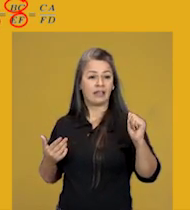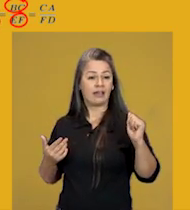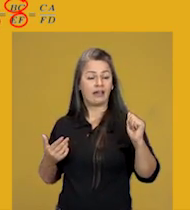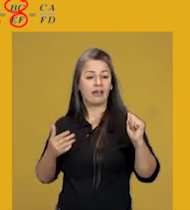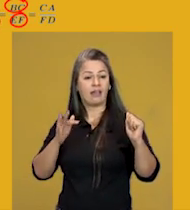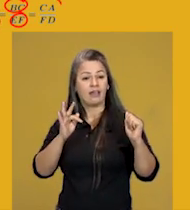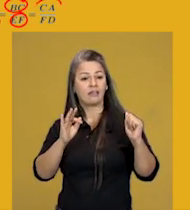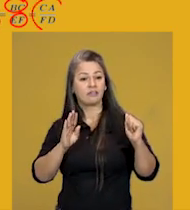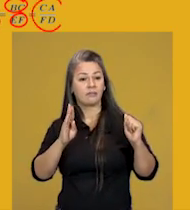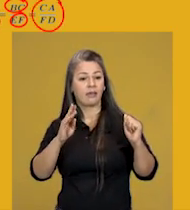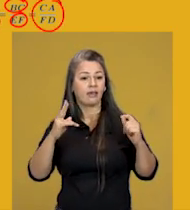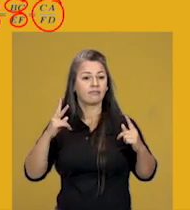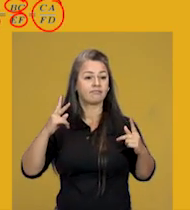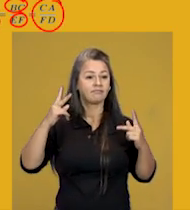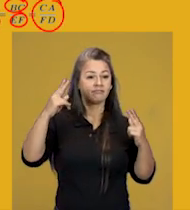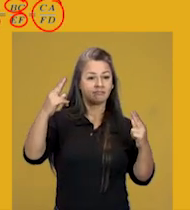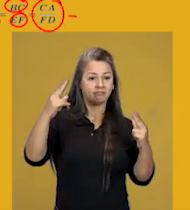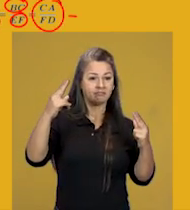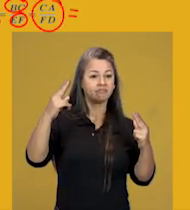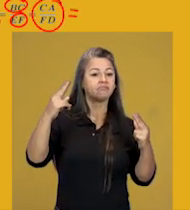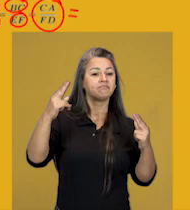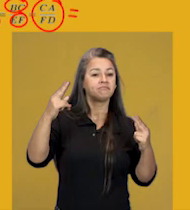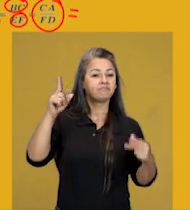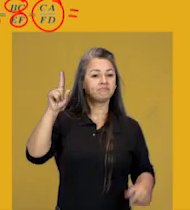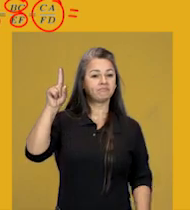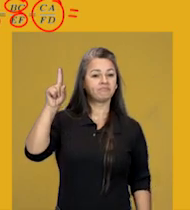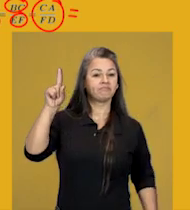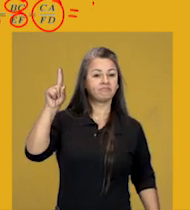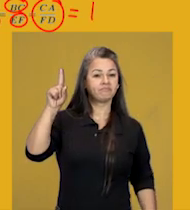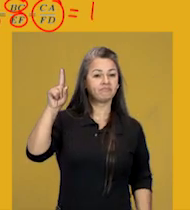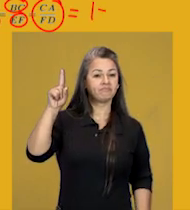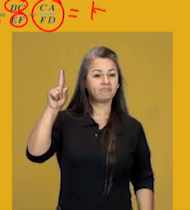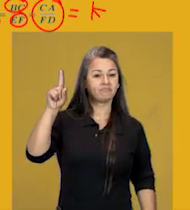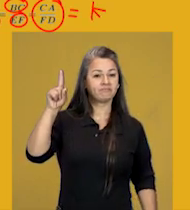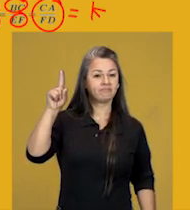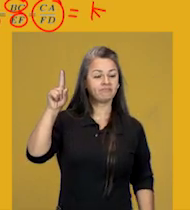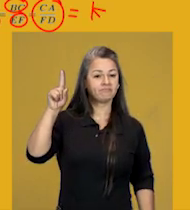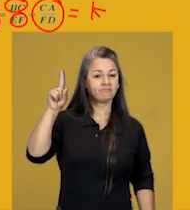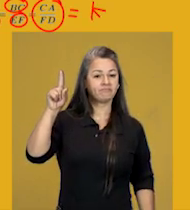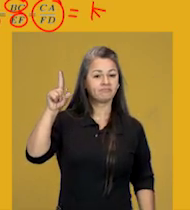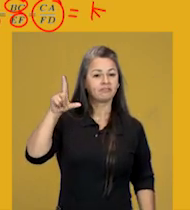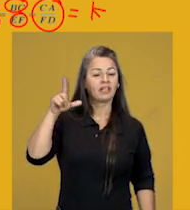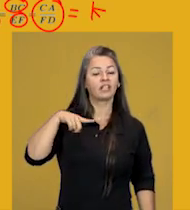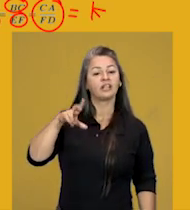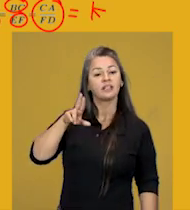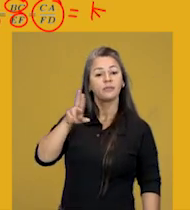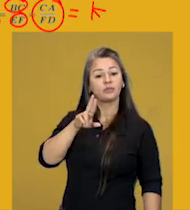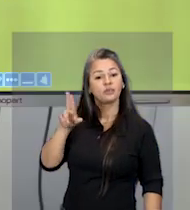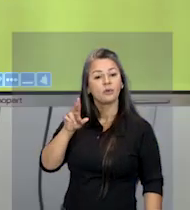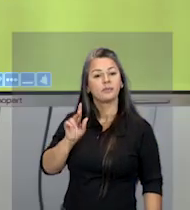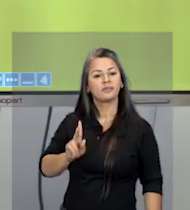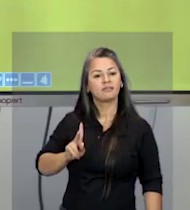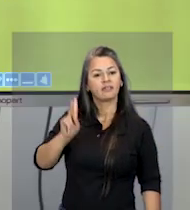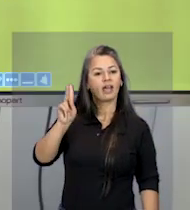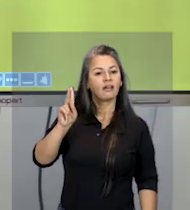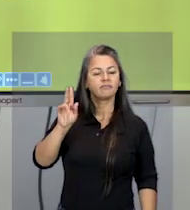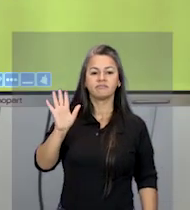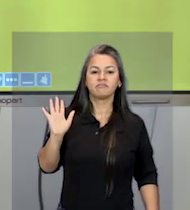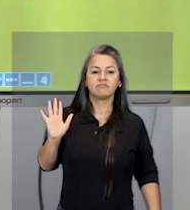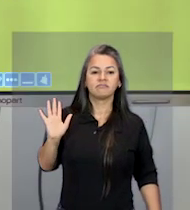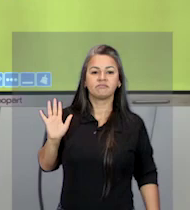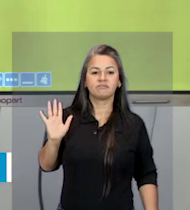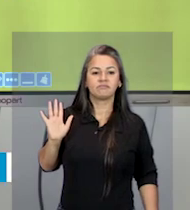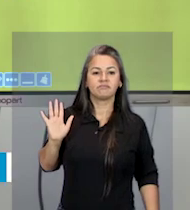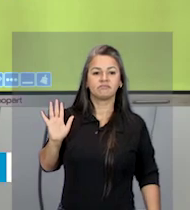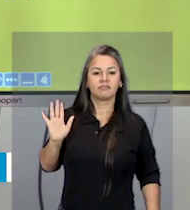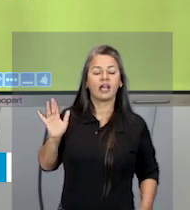FD, que está para uma razão K aqui, que nós chamamos de K lá. Pode ser 1 para 2, 1